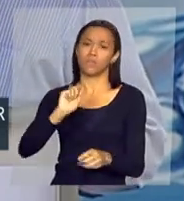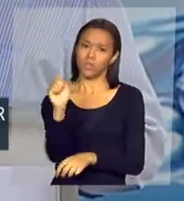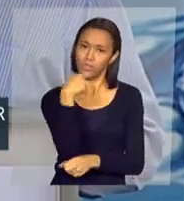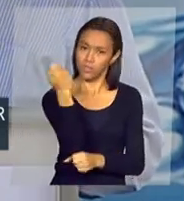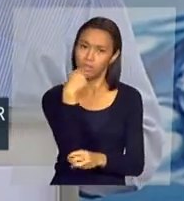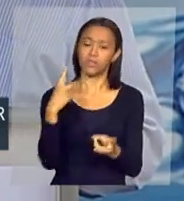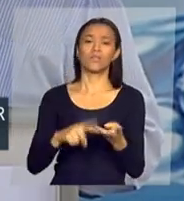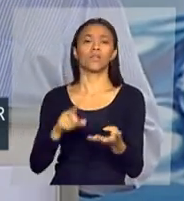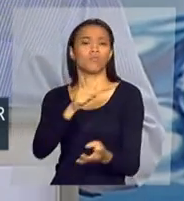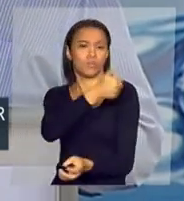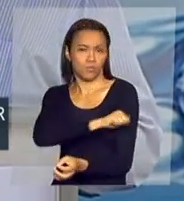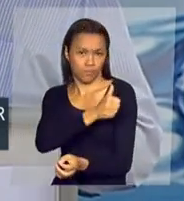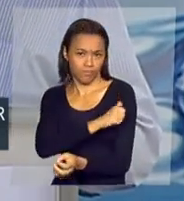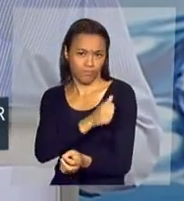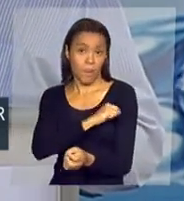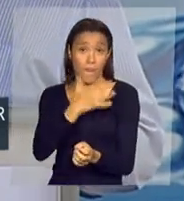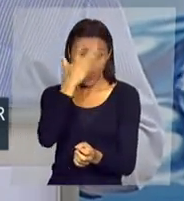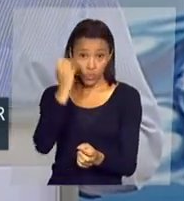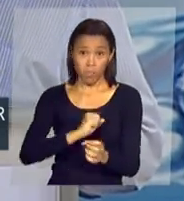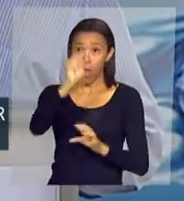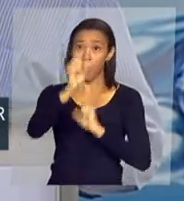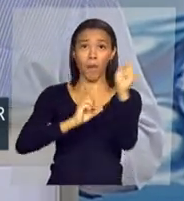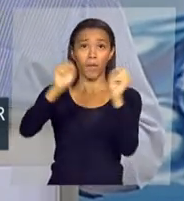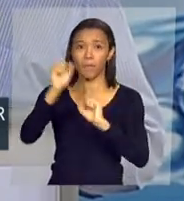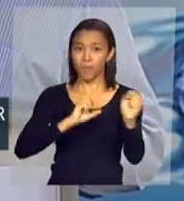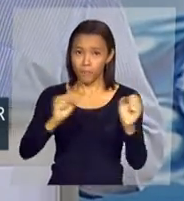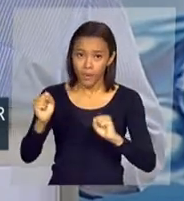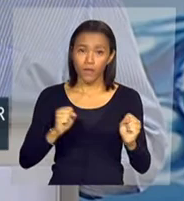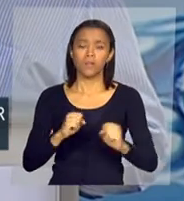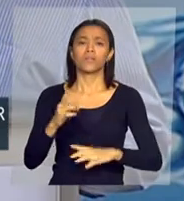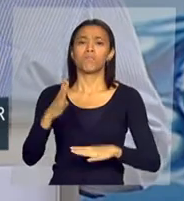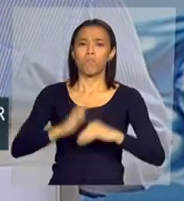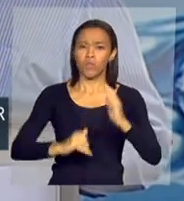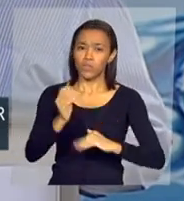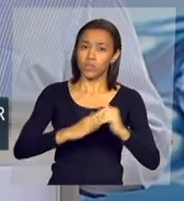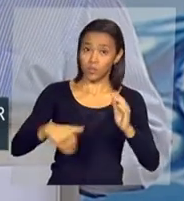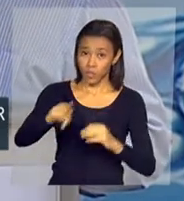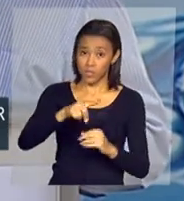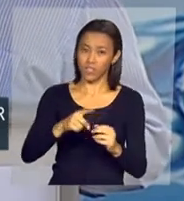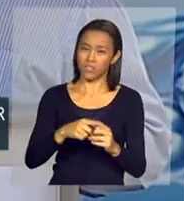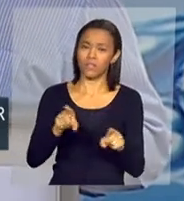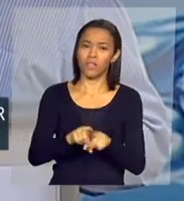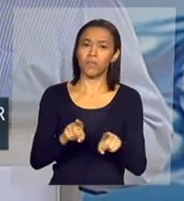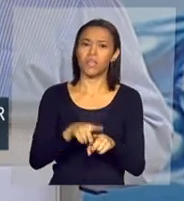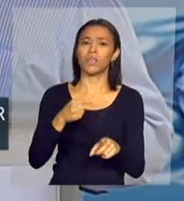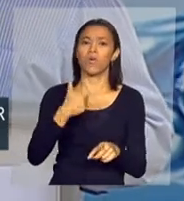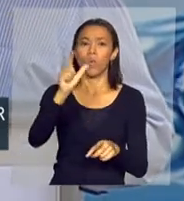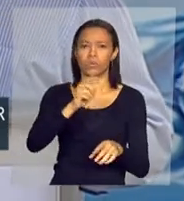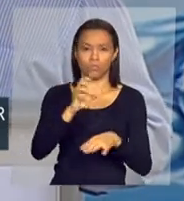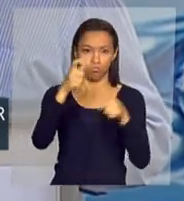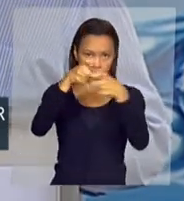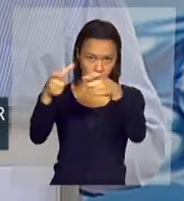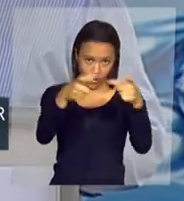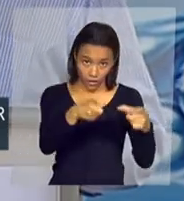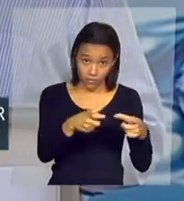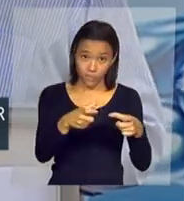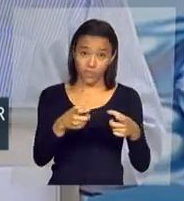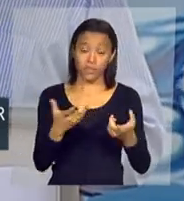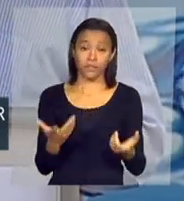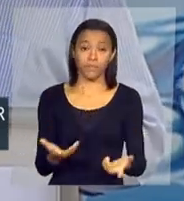no Rio de Janeiro e nós temos um polo de gente de São Julião, um operário que mora em Paulínia por definitivo, que